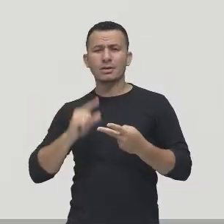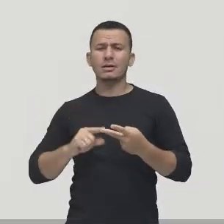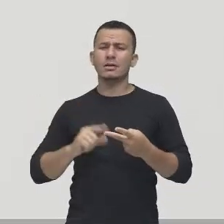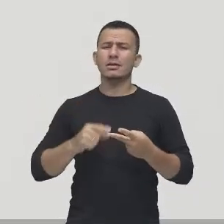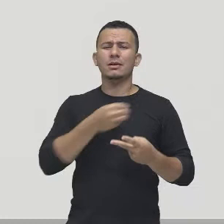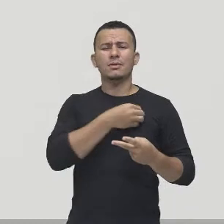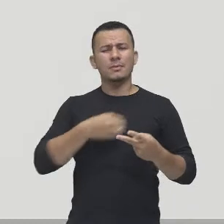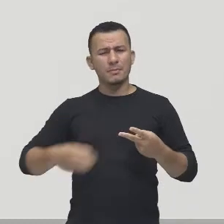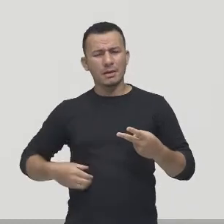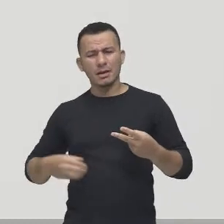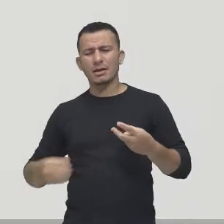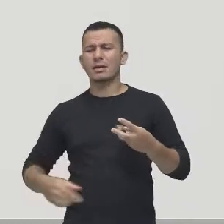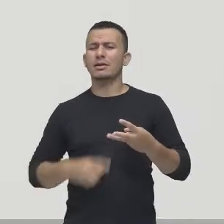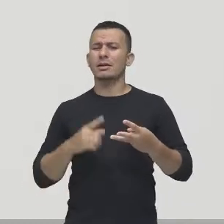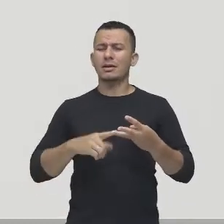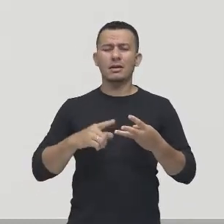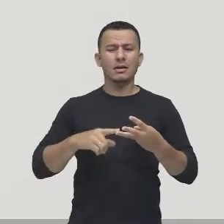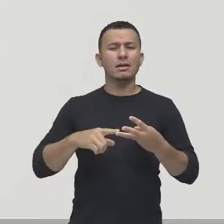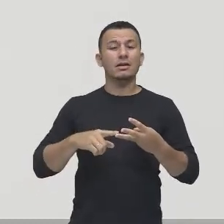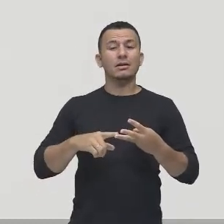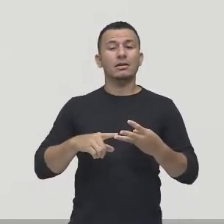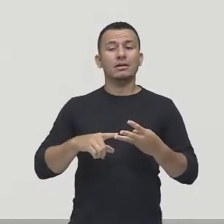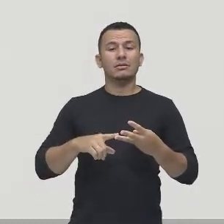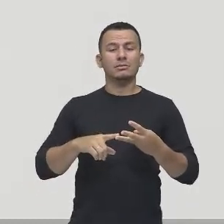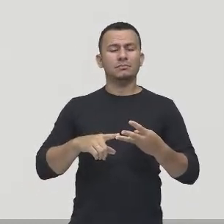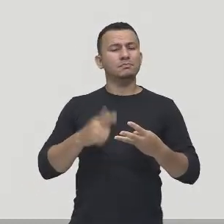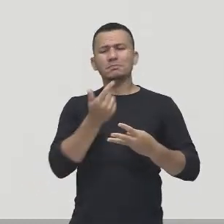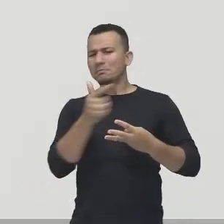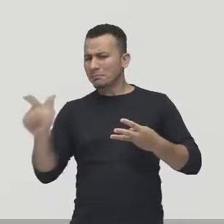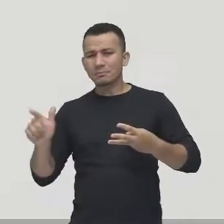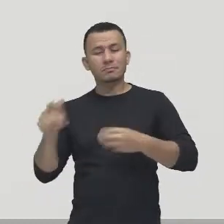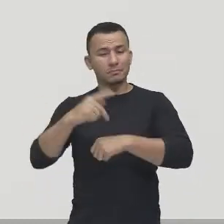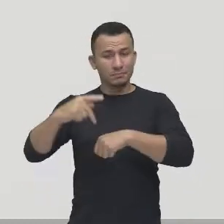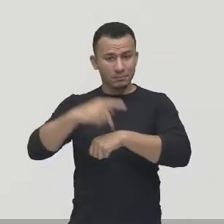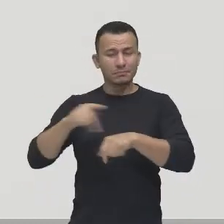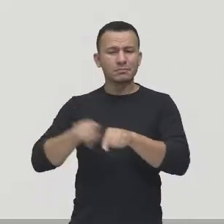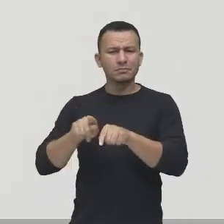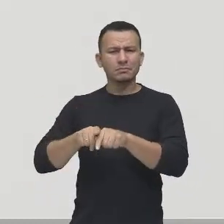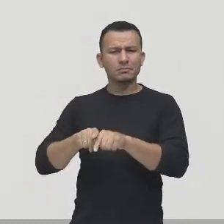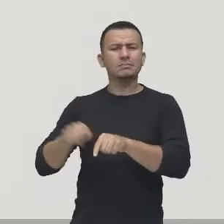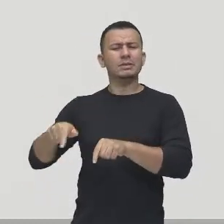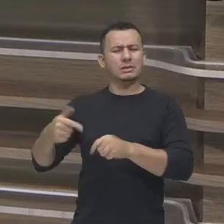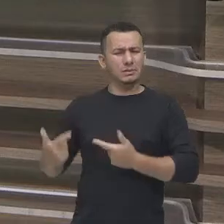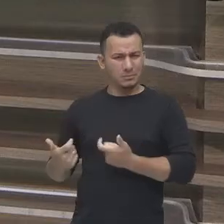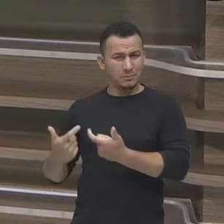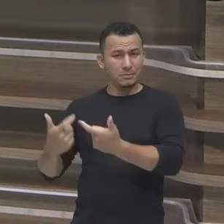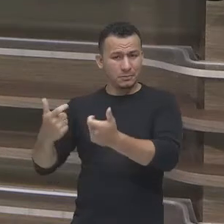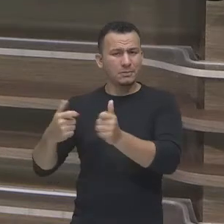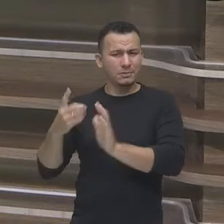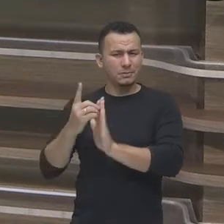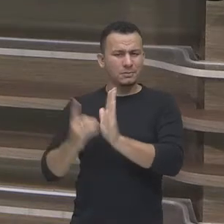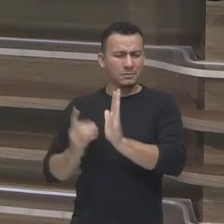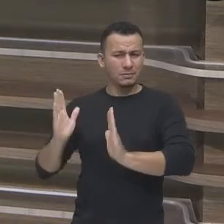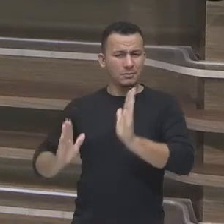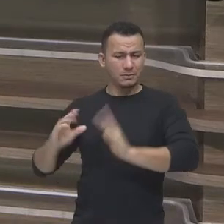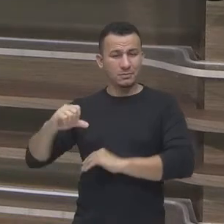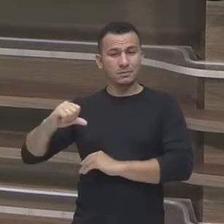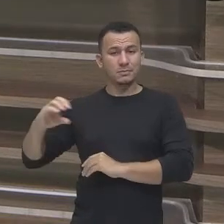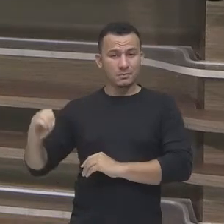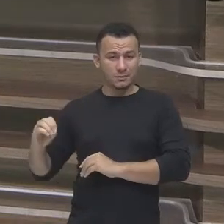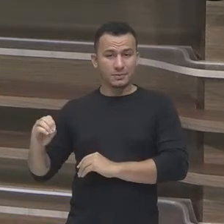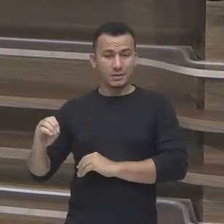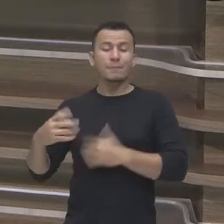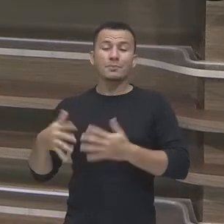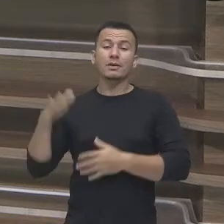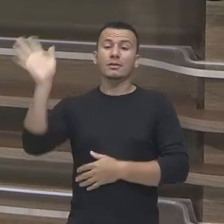Romênia, a própria Iugoslávia, que foi um país aí que foi palco de muitos conflitos ao longo ali da década de 90, né? Então